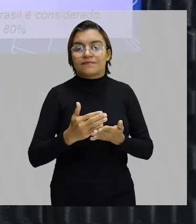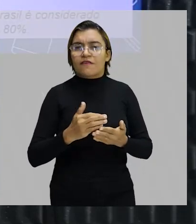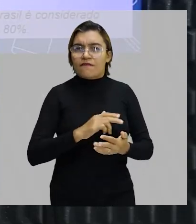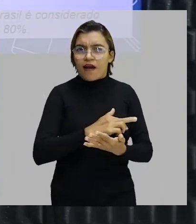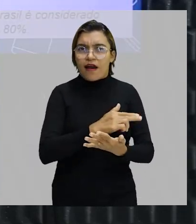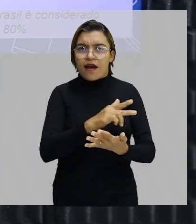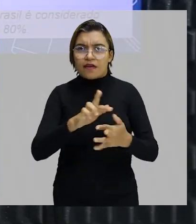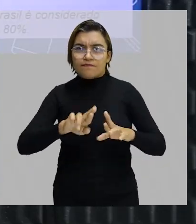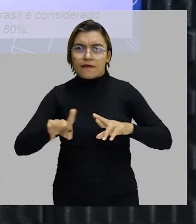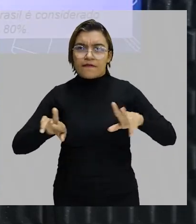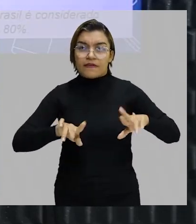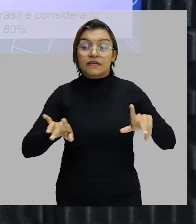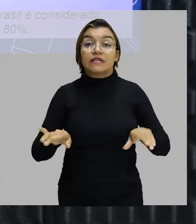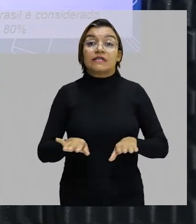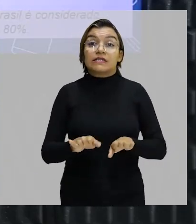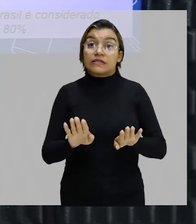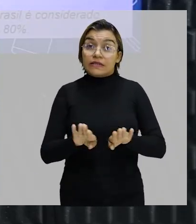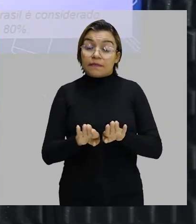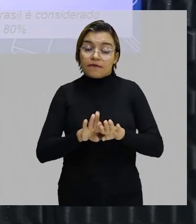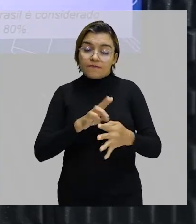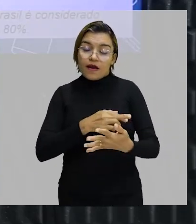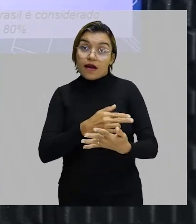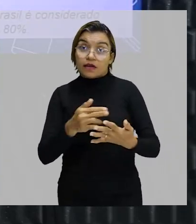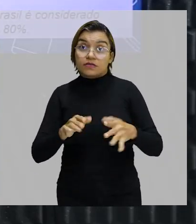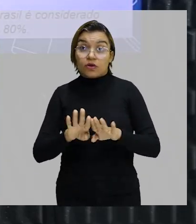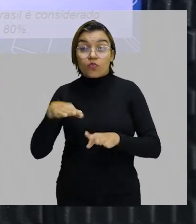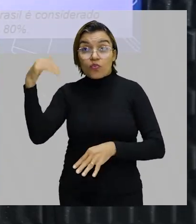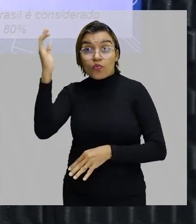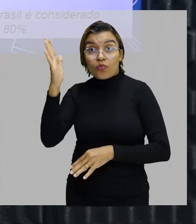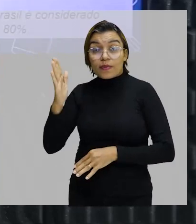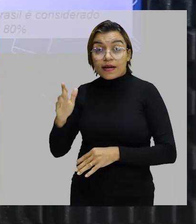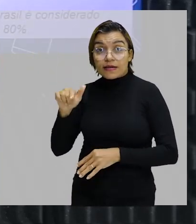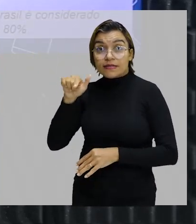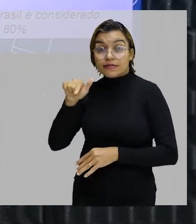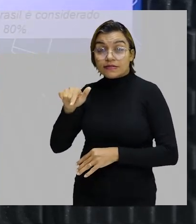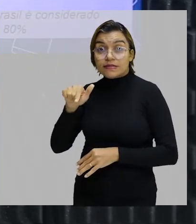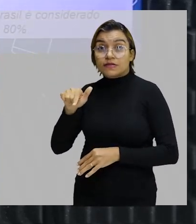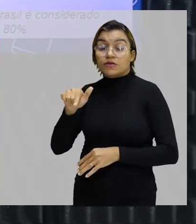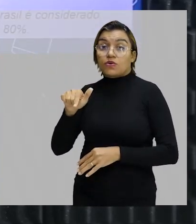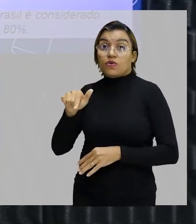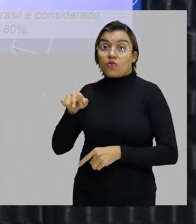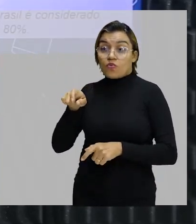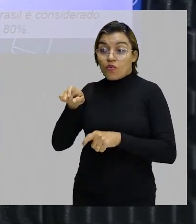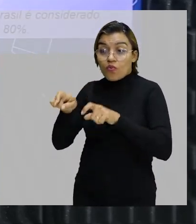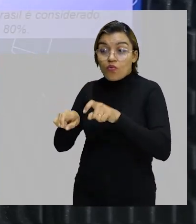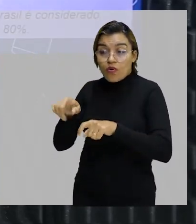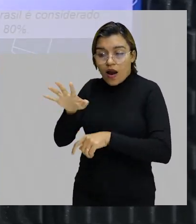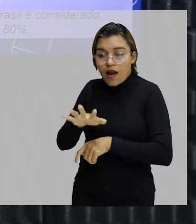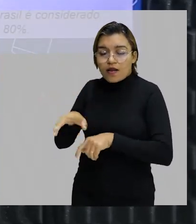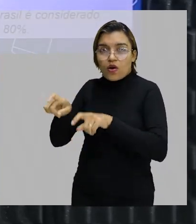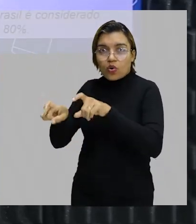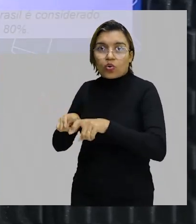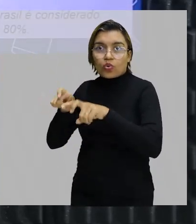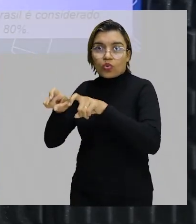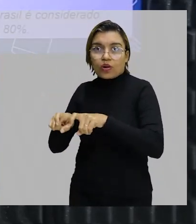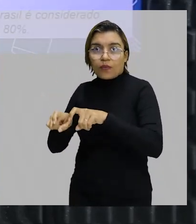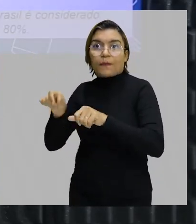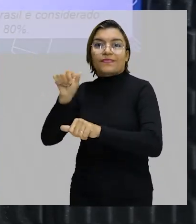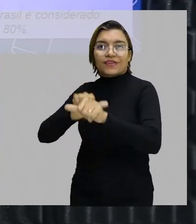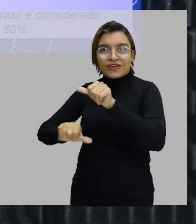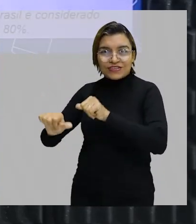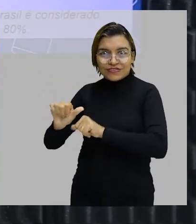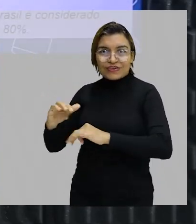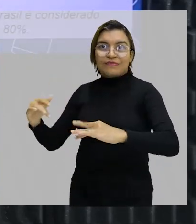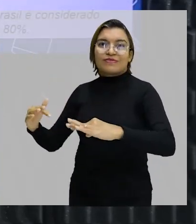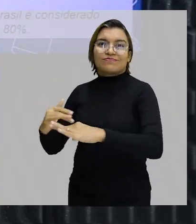diversificar, e, por consequência, o Brasil vai deixar de ser um país rural para se tornar um país urbano, tá?